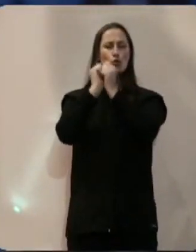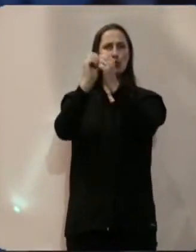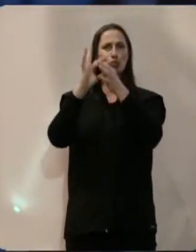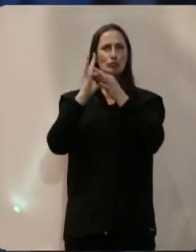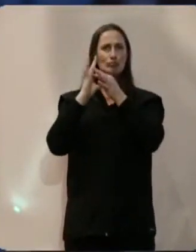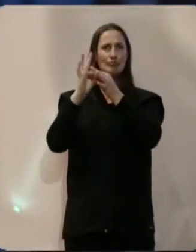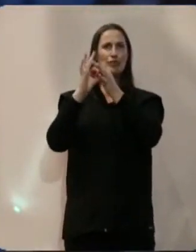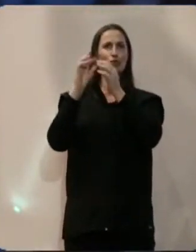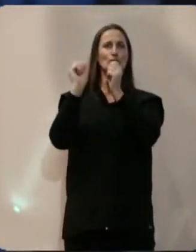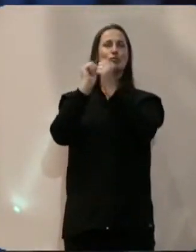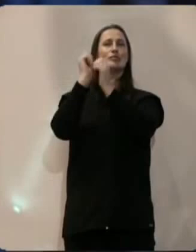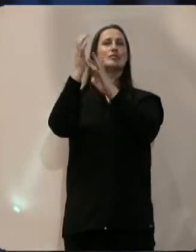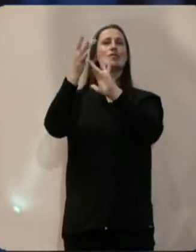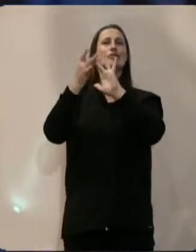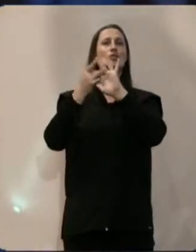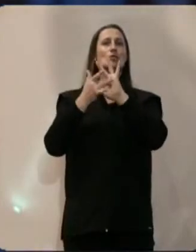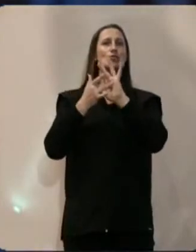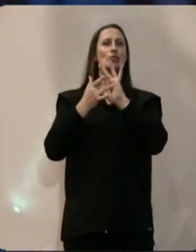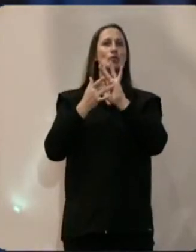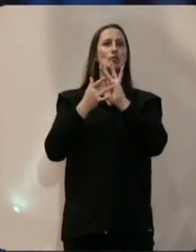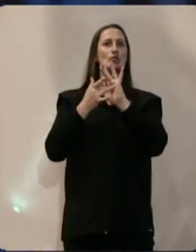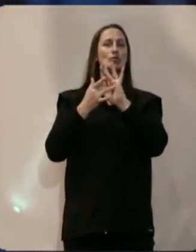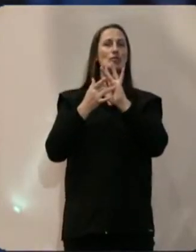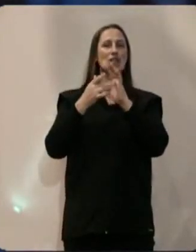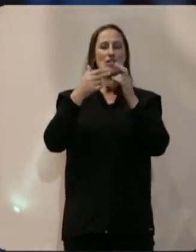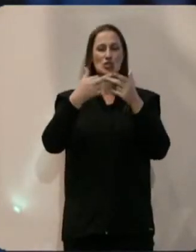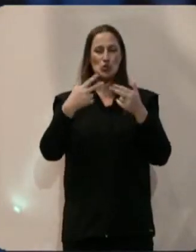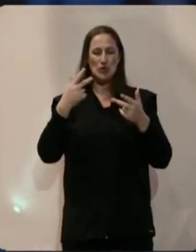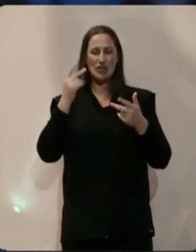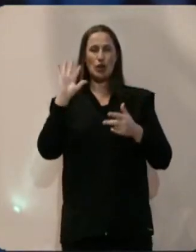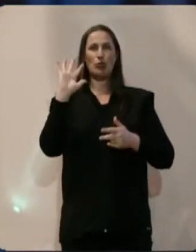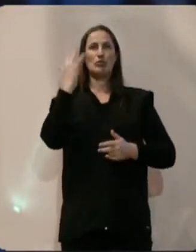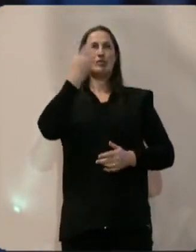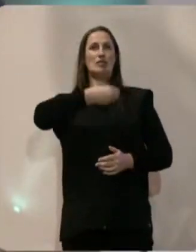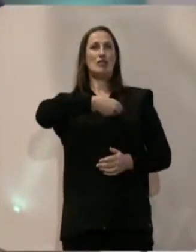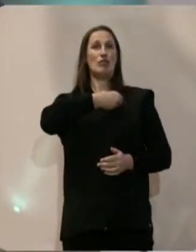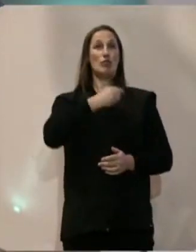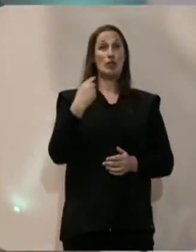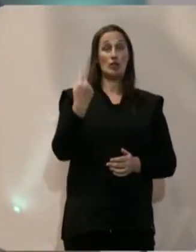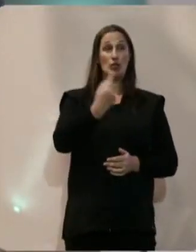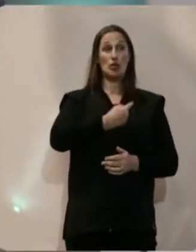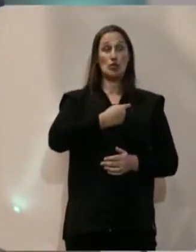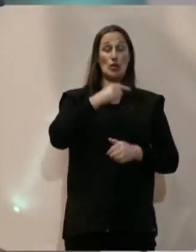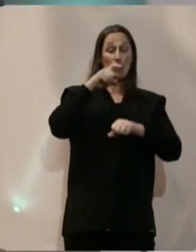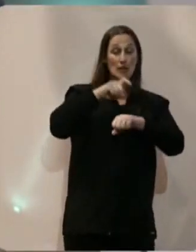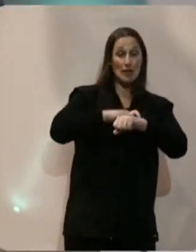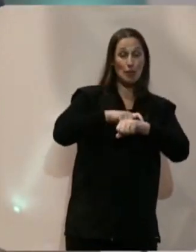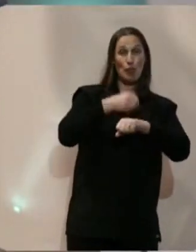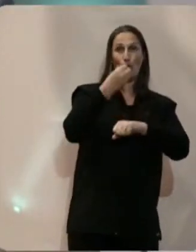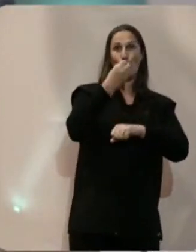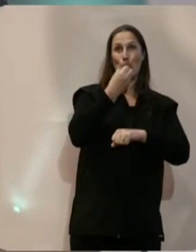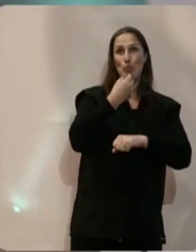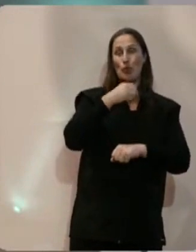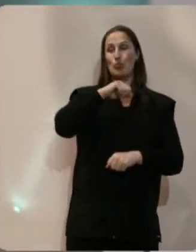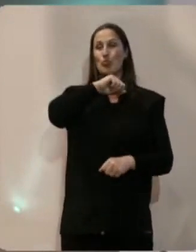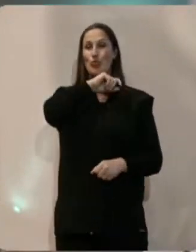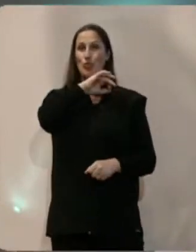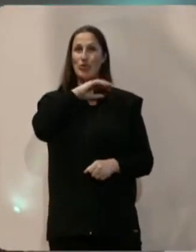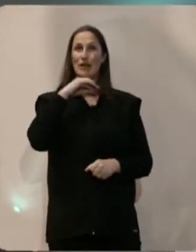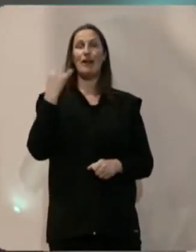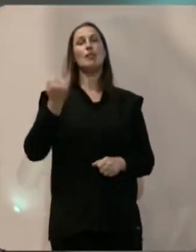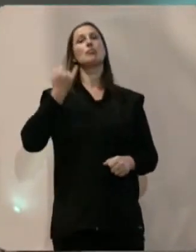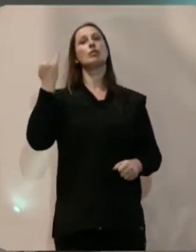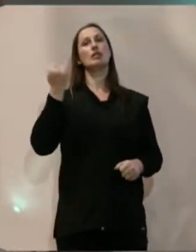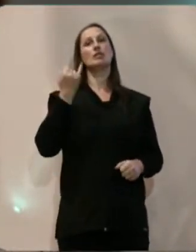Jesus, independentemente do que esteja acontecendo na nossa vida, se é tempo bom, se é tempo ruim, é tão